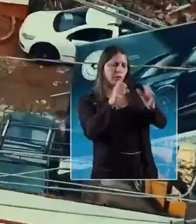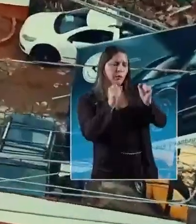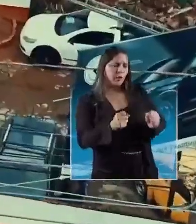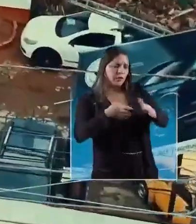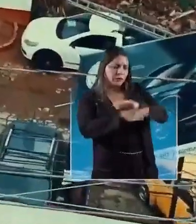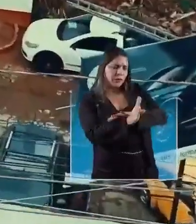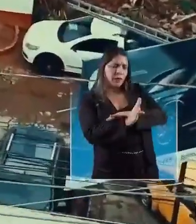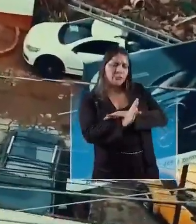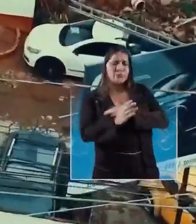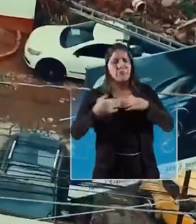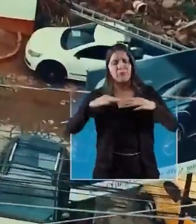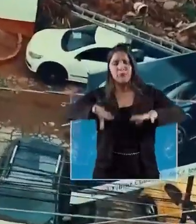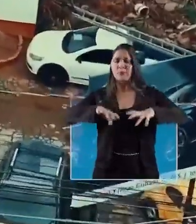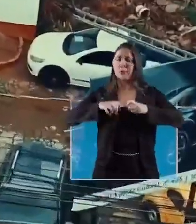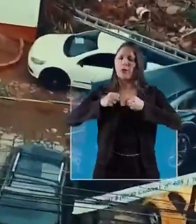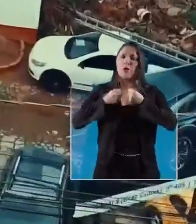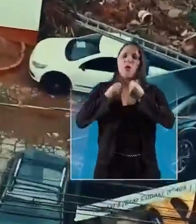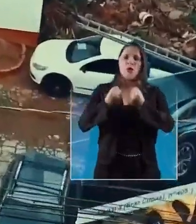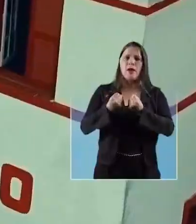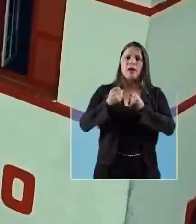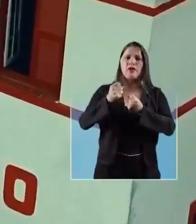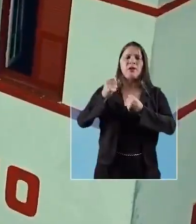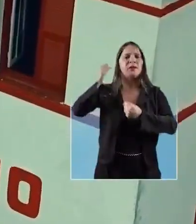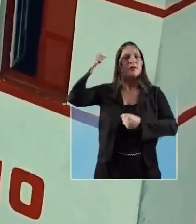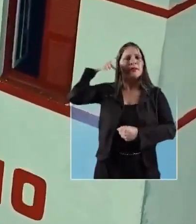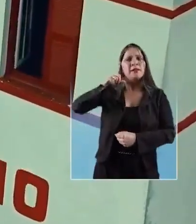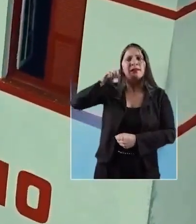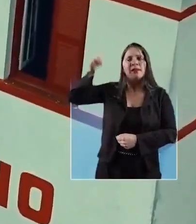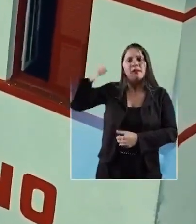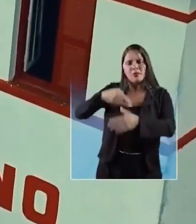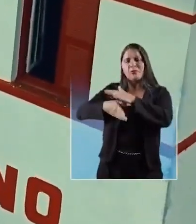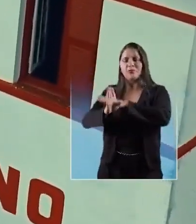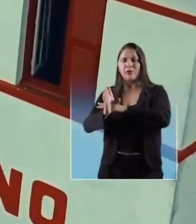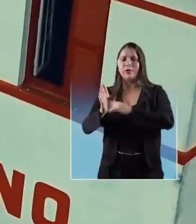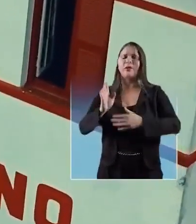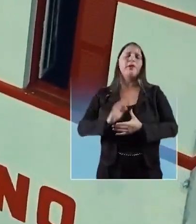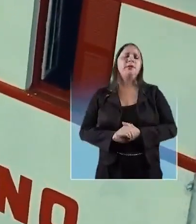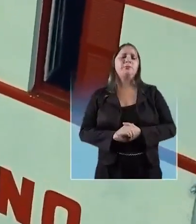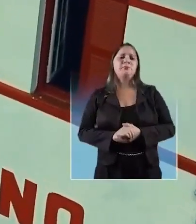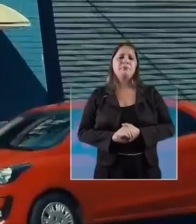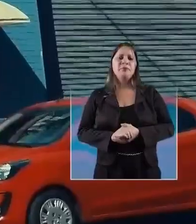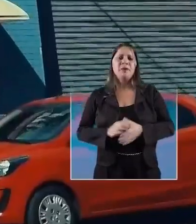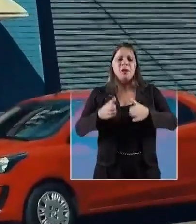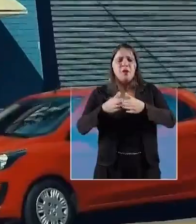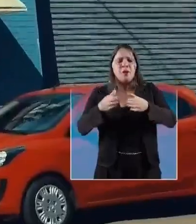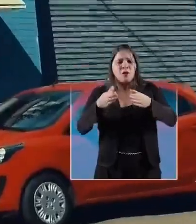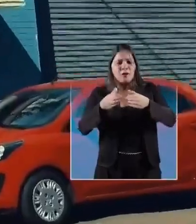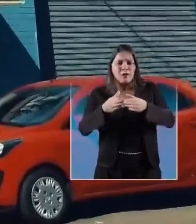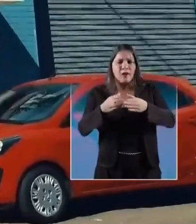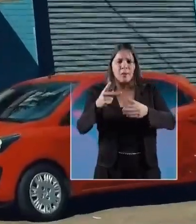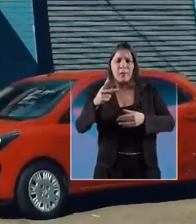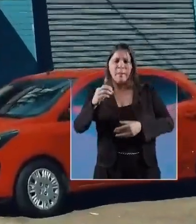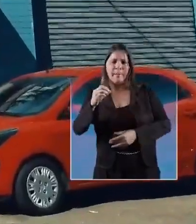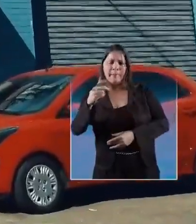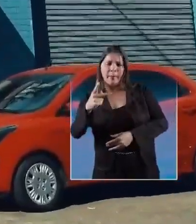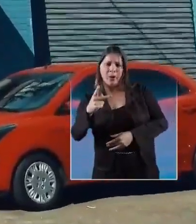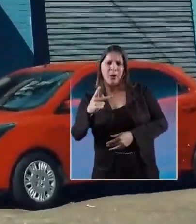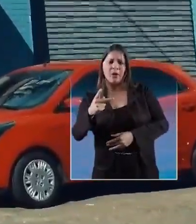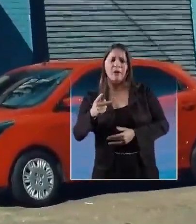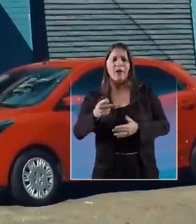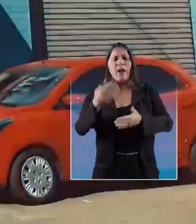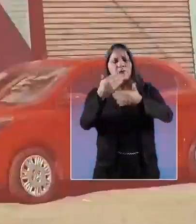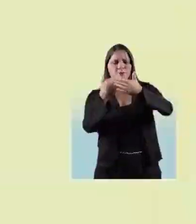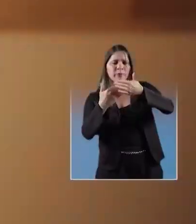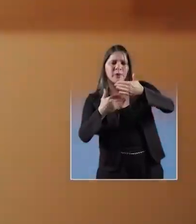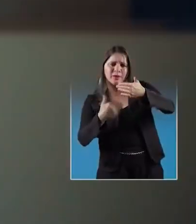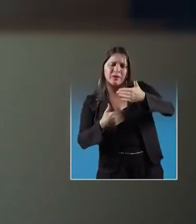que você pode ir pra lá. Aí eu tomei coragem, graças a Deus eu fui encaixado. Aí eu fui lá no Centro Pop, que falou assim, ah, tá